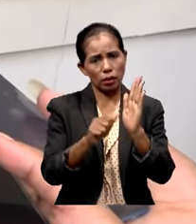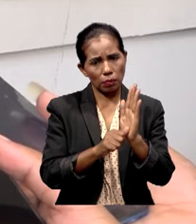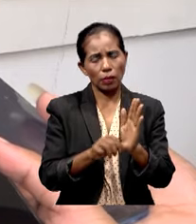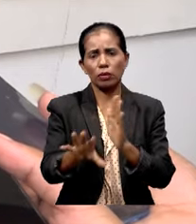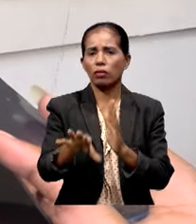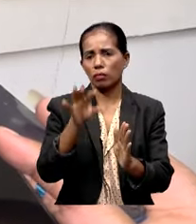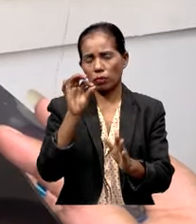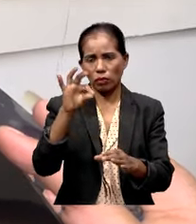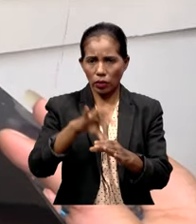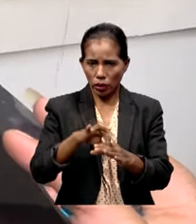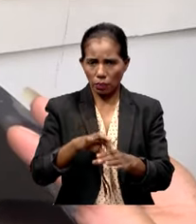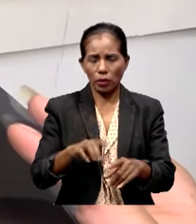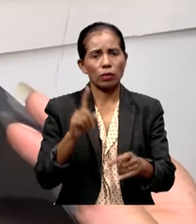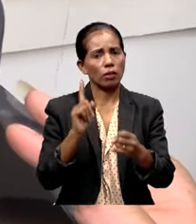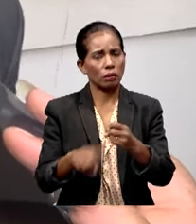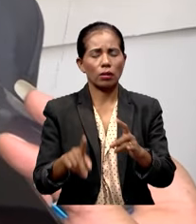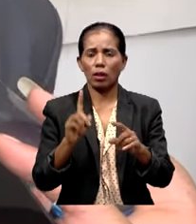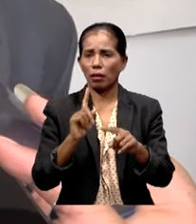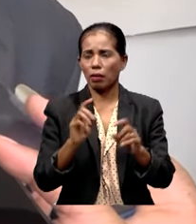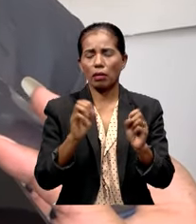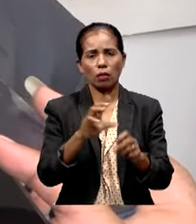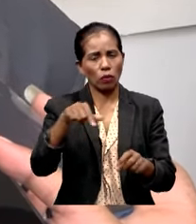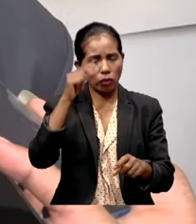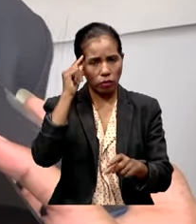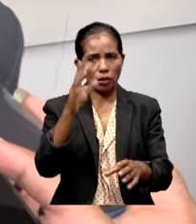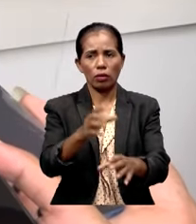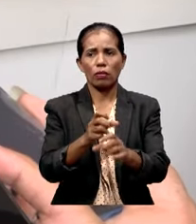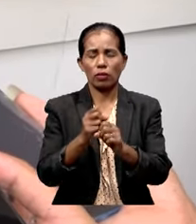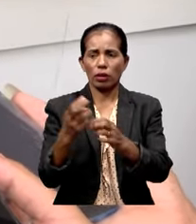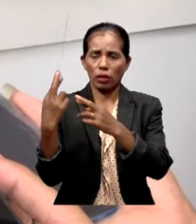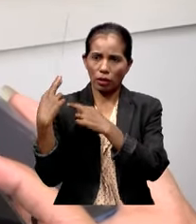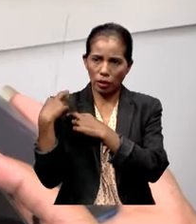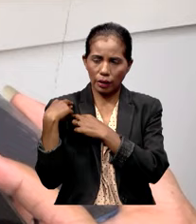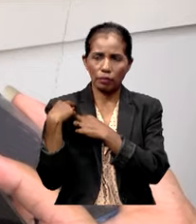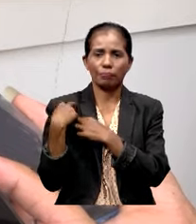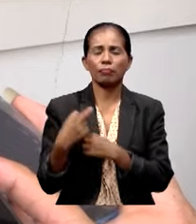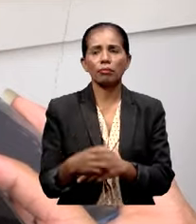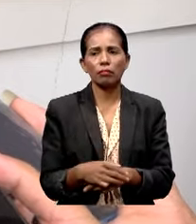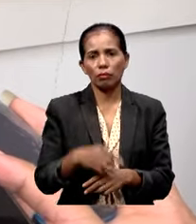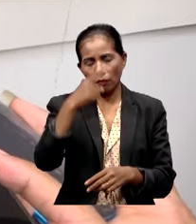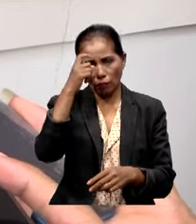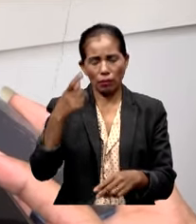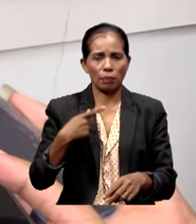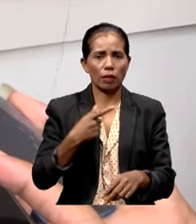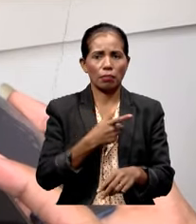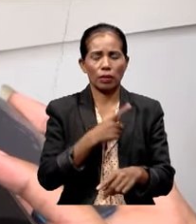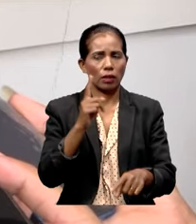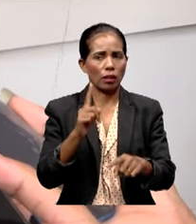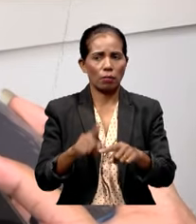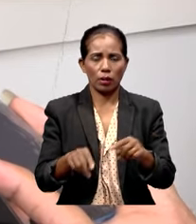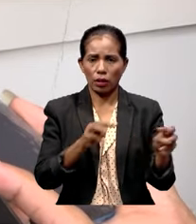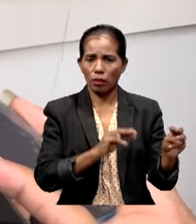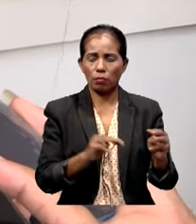no fim, lá bela na fati, o governo tem que fortificar a obrigação, né? Também o parlamento lá bela adiam ao andamento